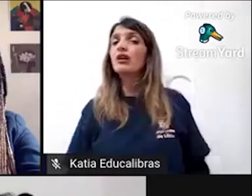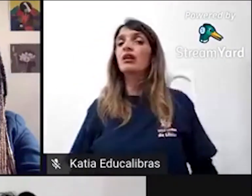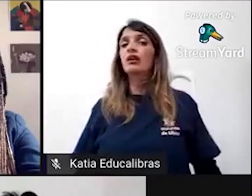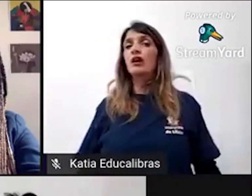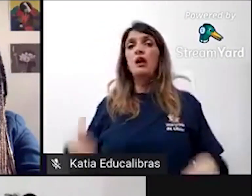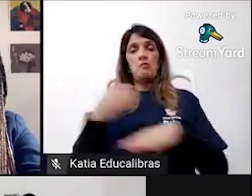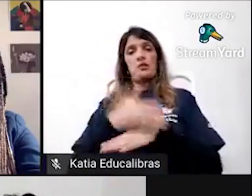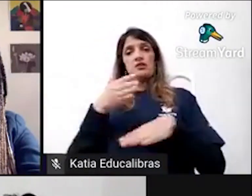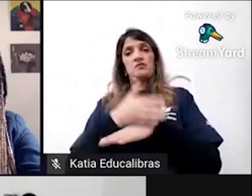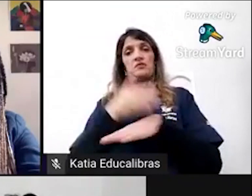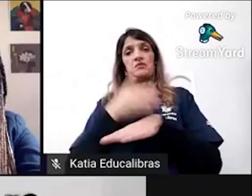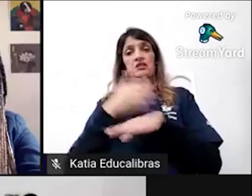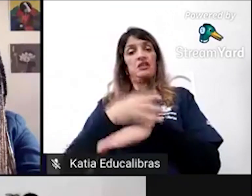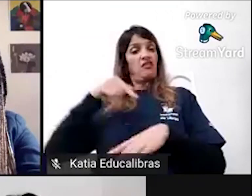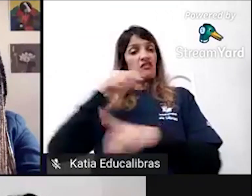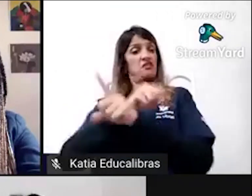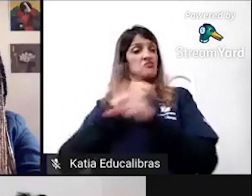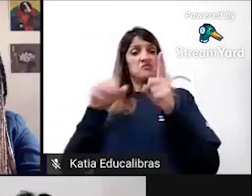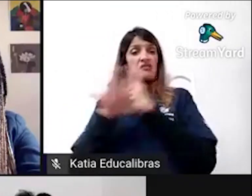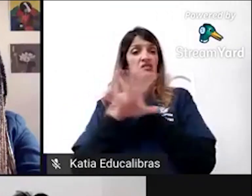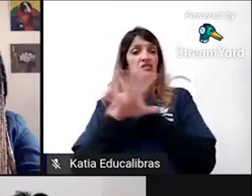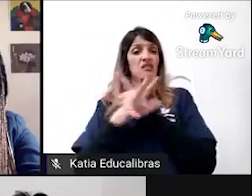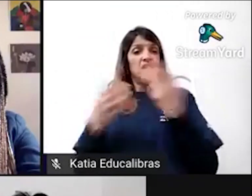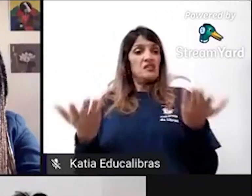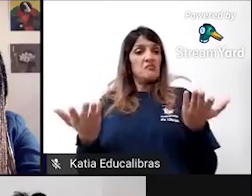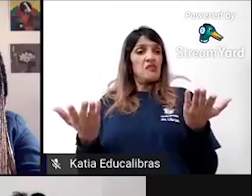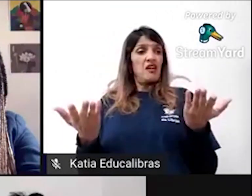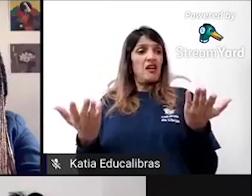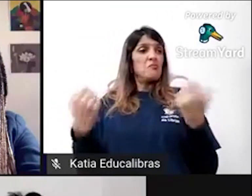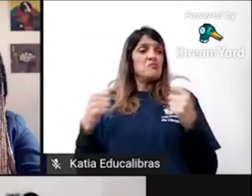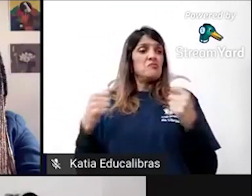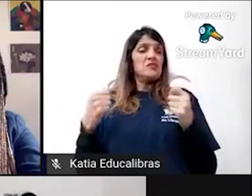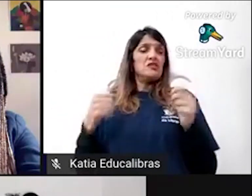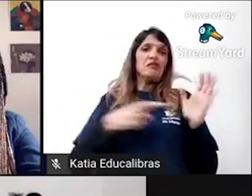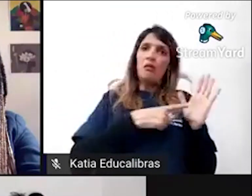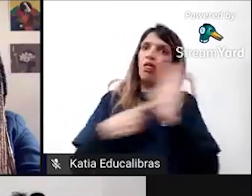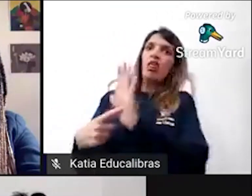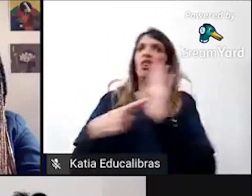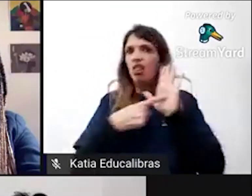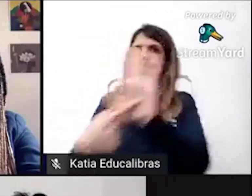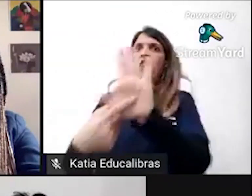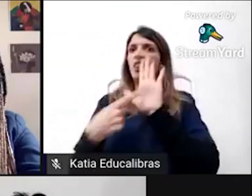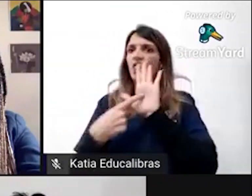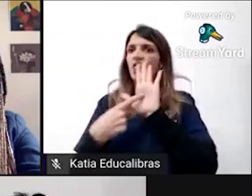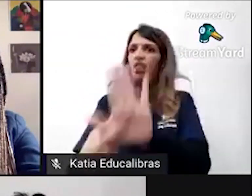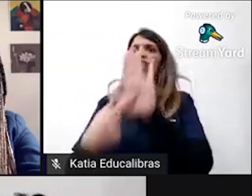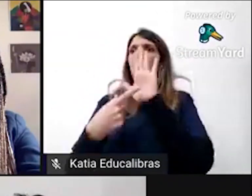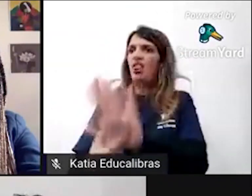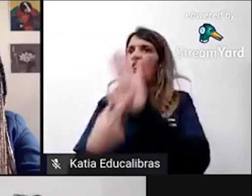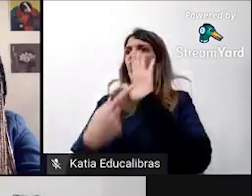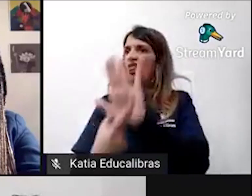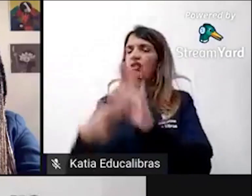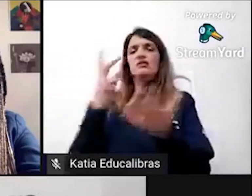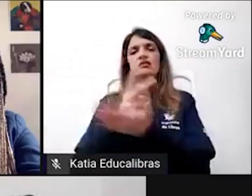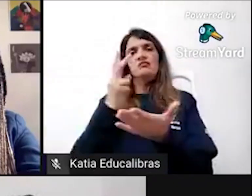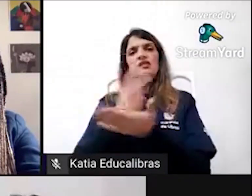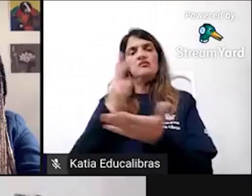matriz dessa sociedade, ter que mostrar o tempo inteiro as nossas